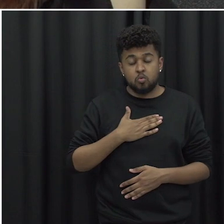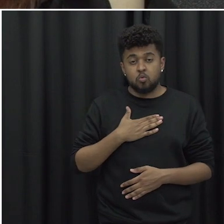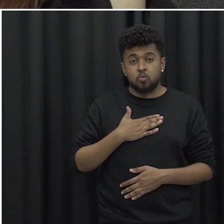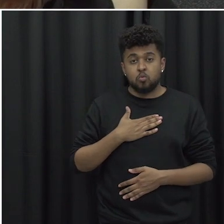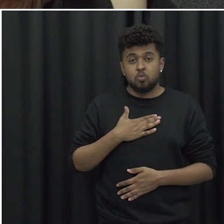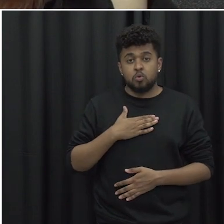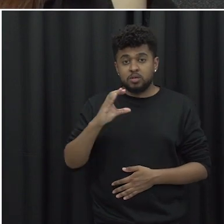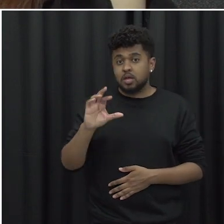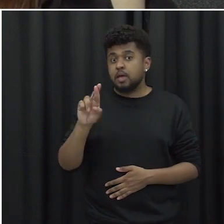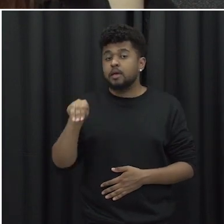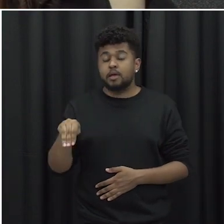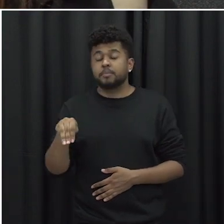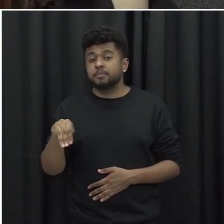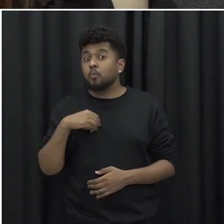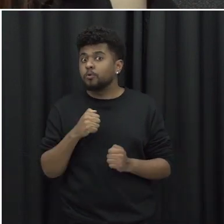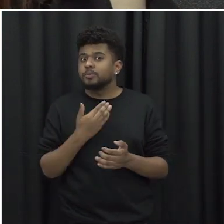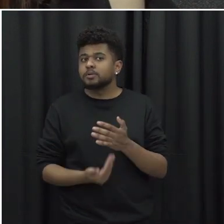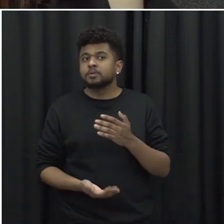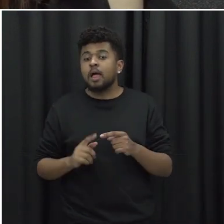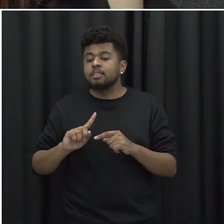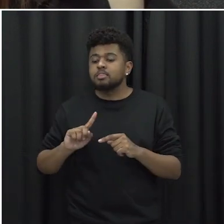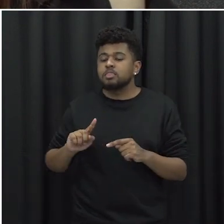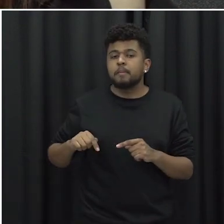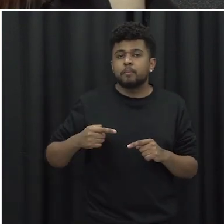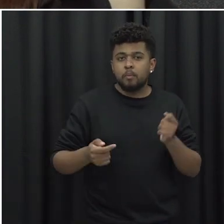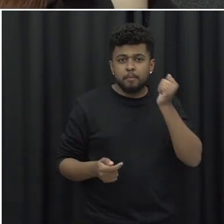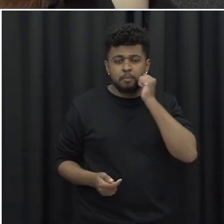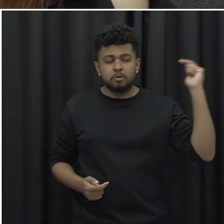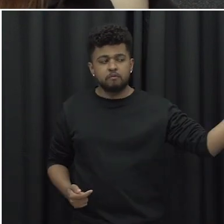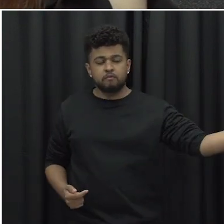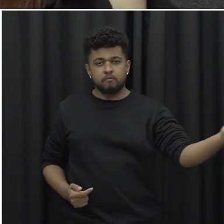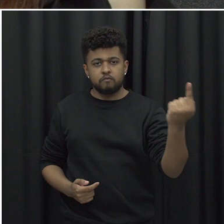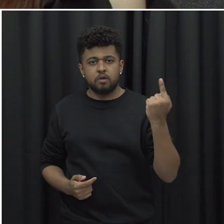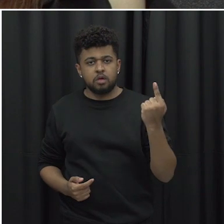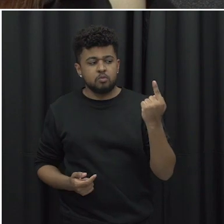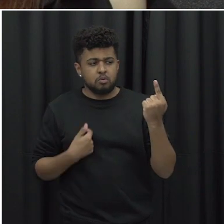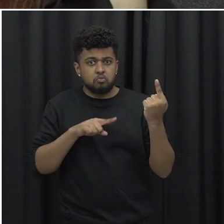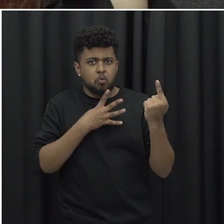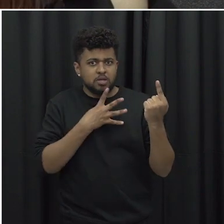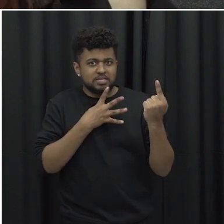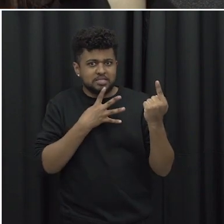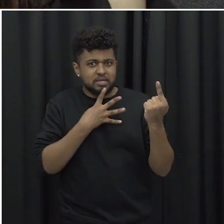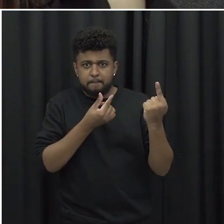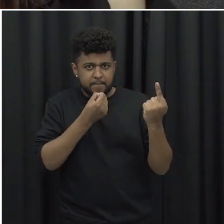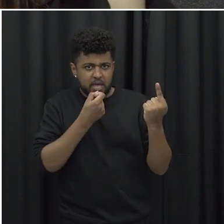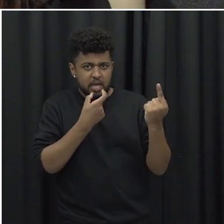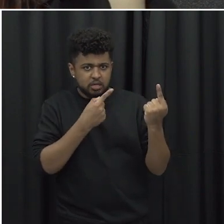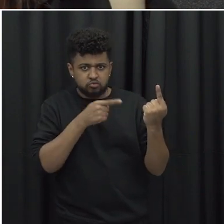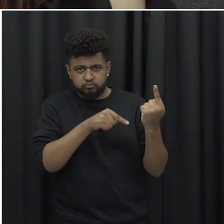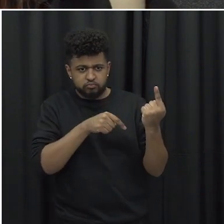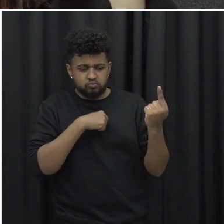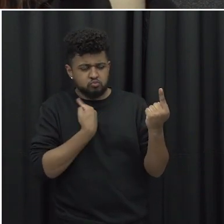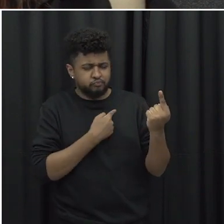não conhecia a medicação, a gente não estuda dentro da faculdade esse tipo de medicação, é até extremamente nova